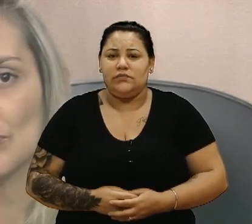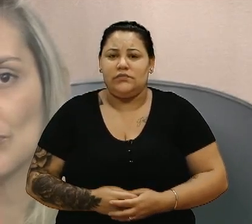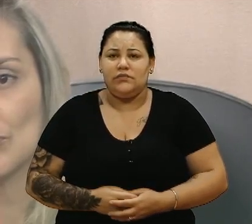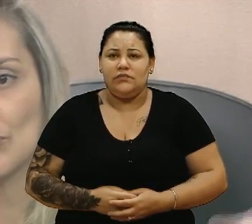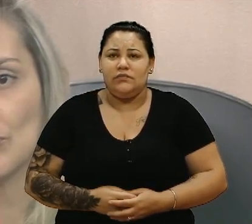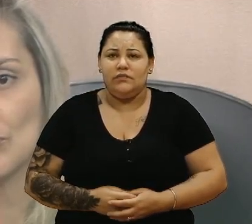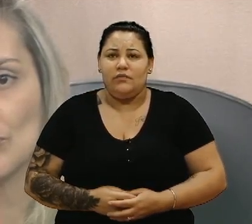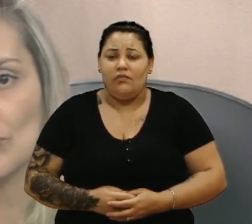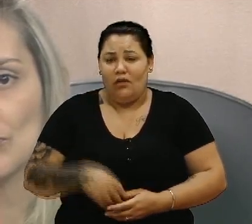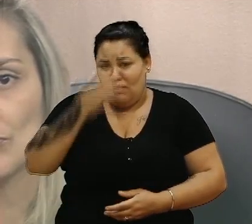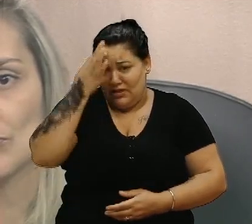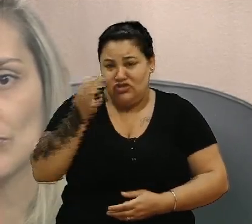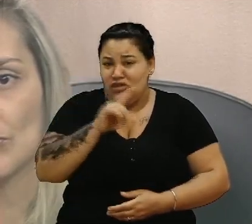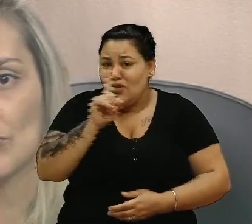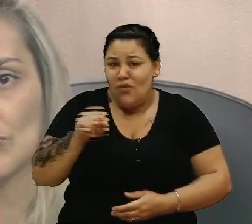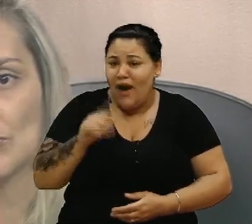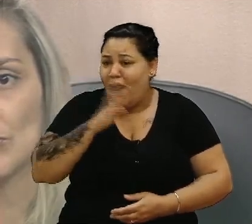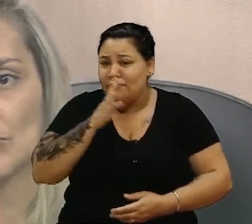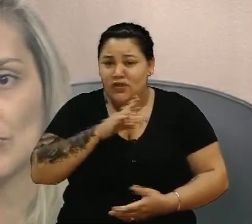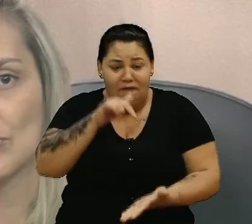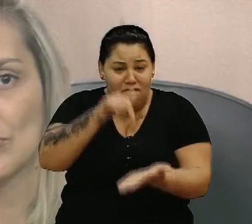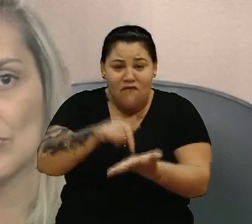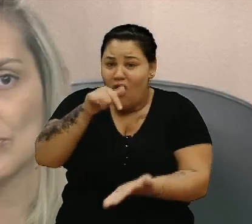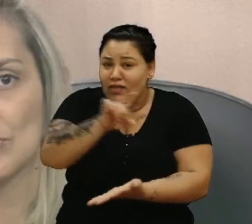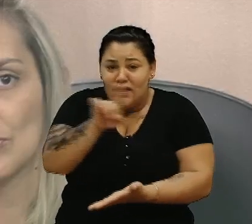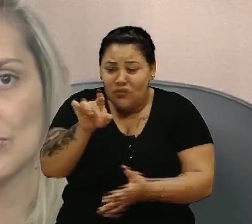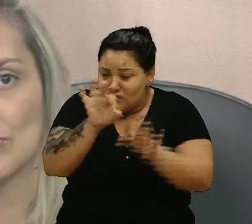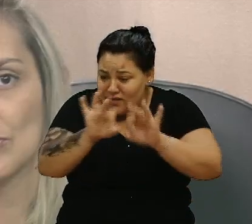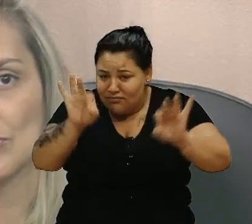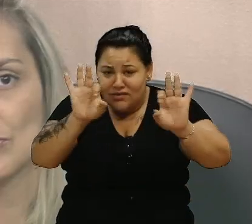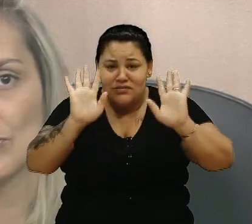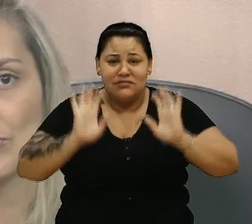Se entende que não é urgente, só votar não, é simples.